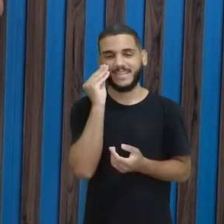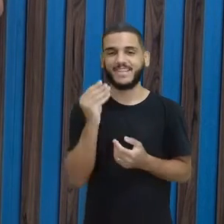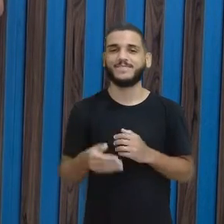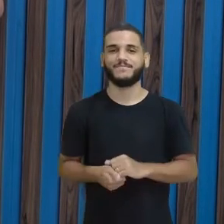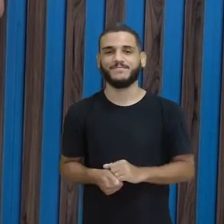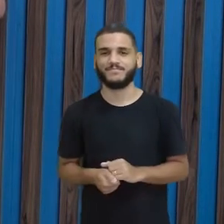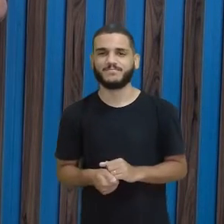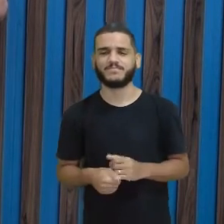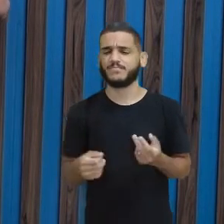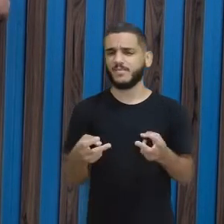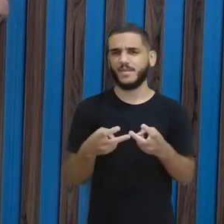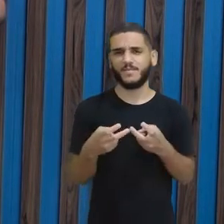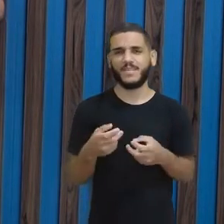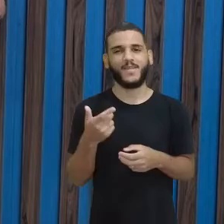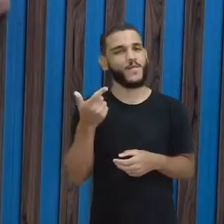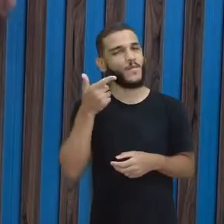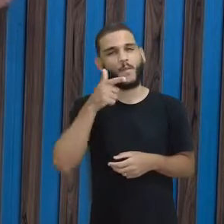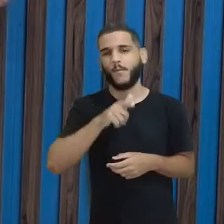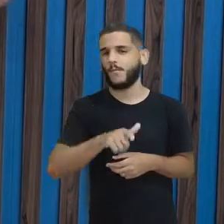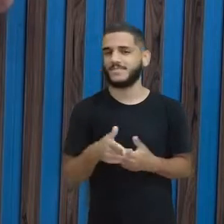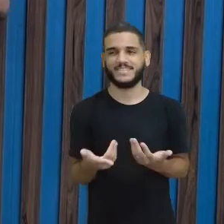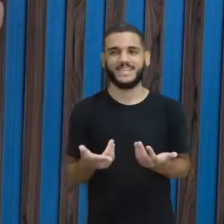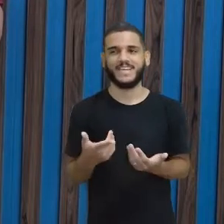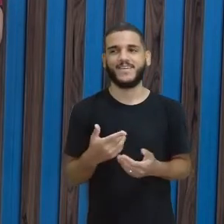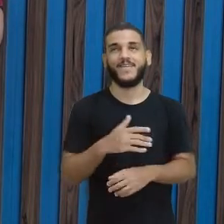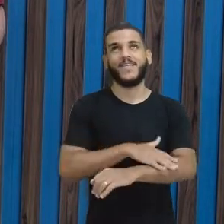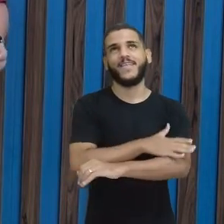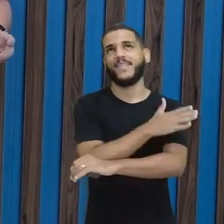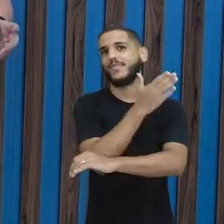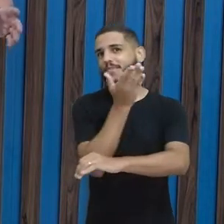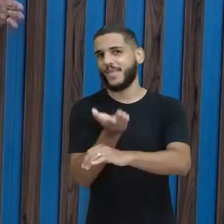Vocês vão ver que alguns não dobram. Vão passar o dia todo assim,